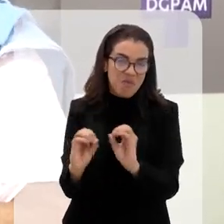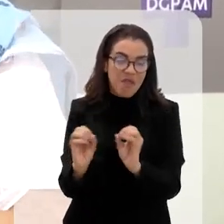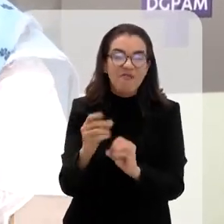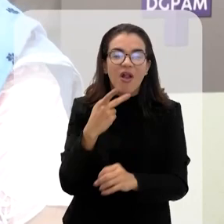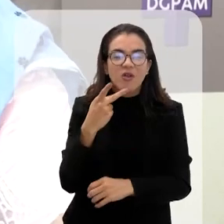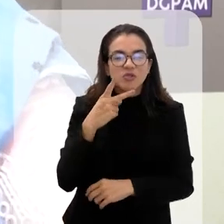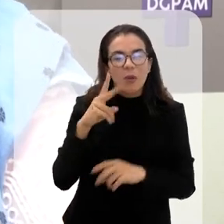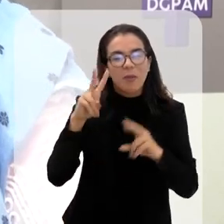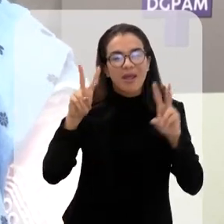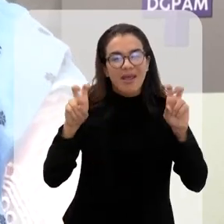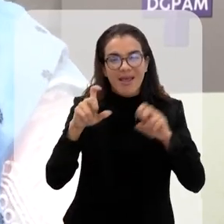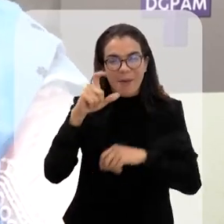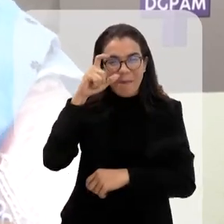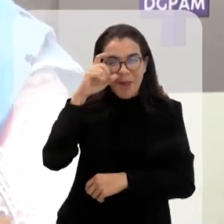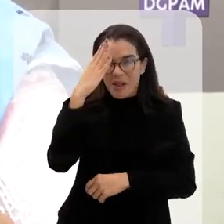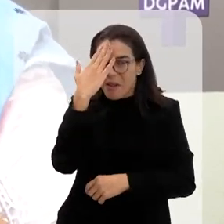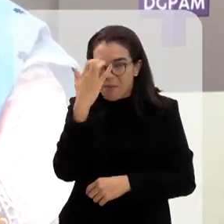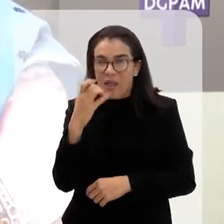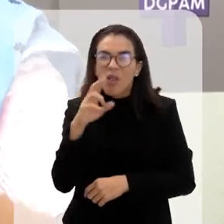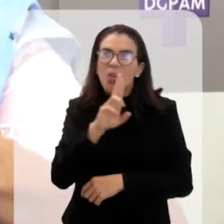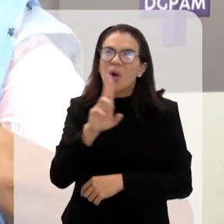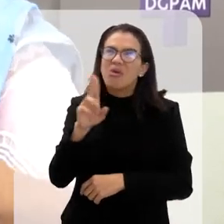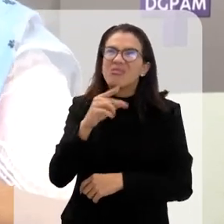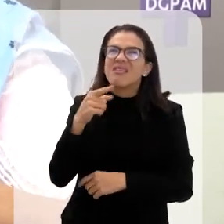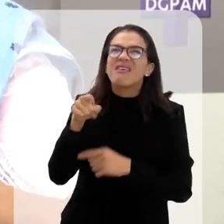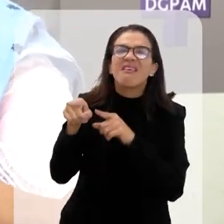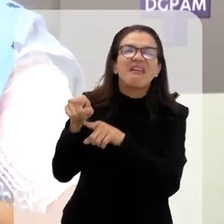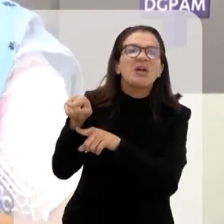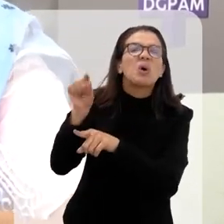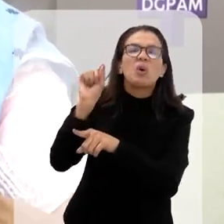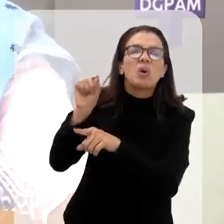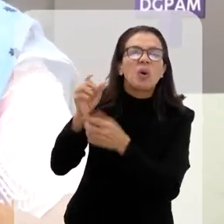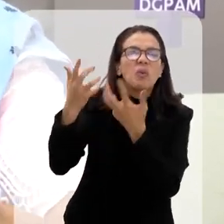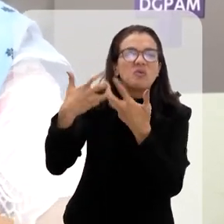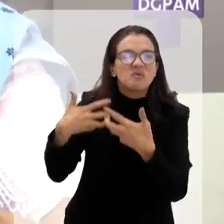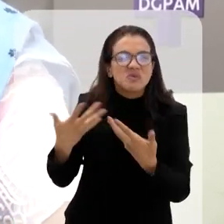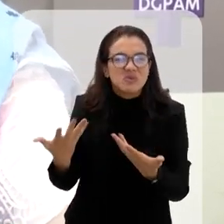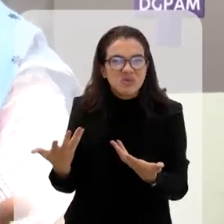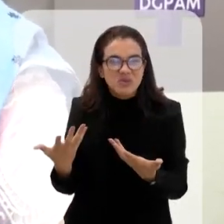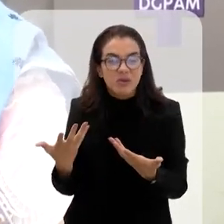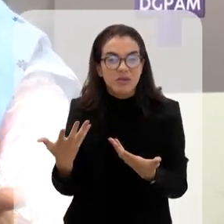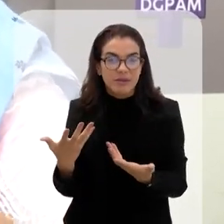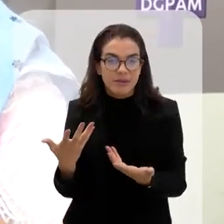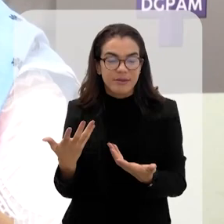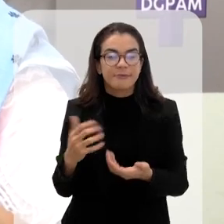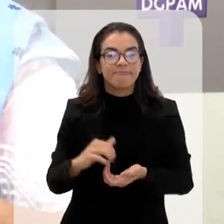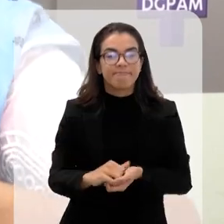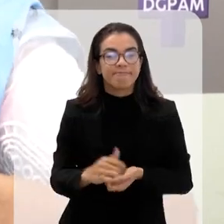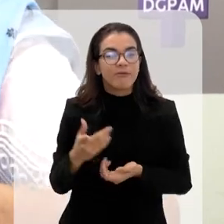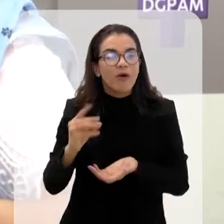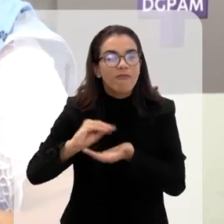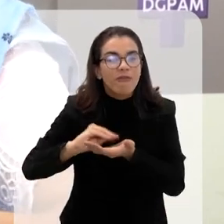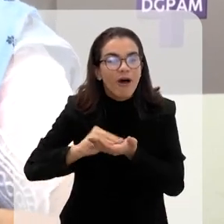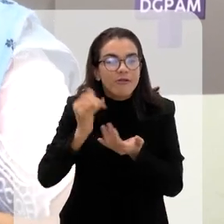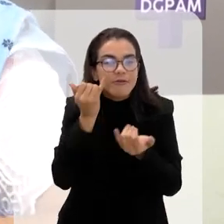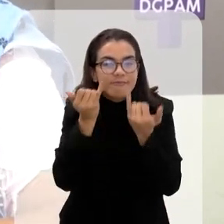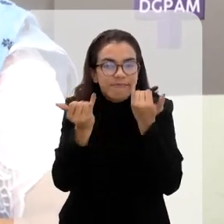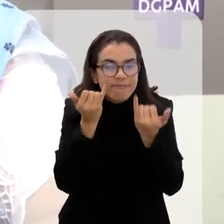você falou da Maria da Penha, eu só ouvi falar esse nome, mas eu não sei nem direito como é que isso funciona. Então,